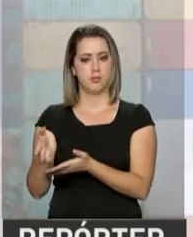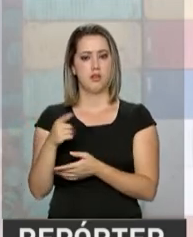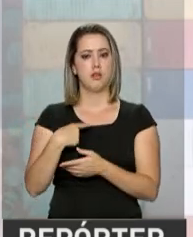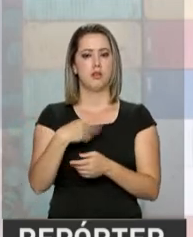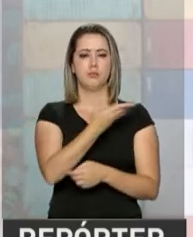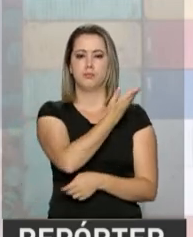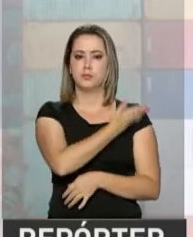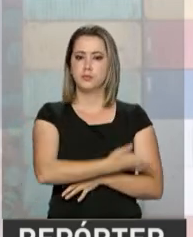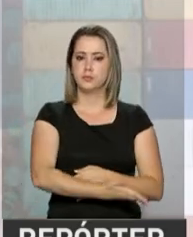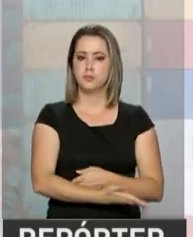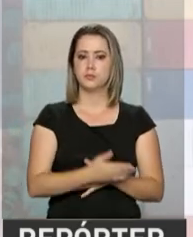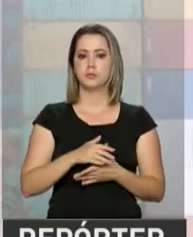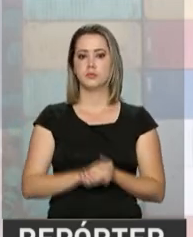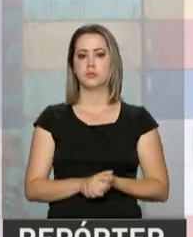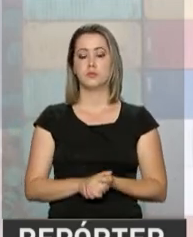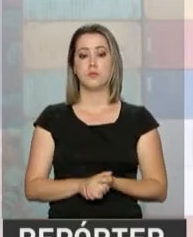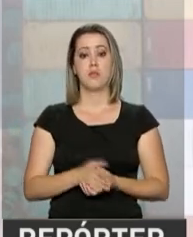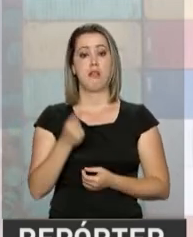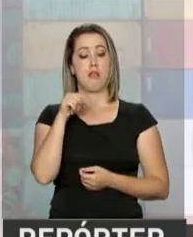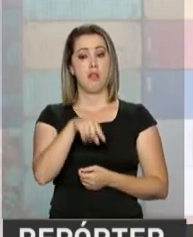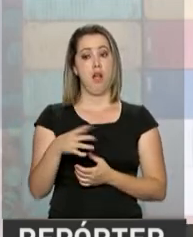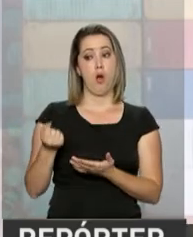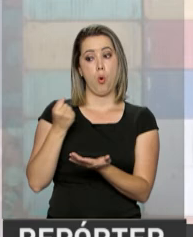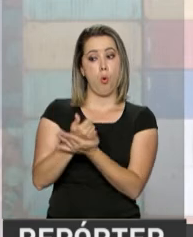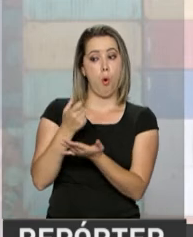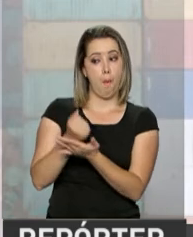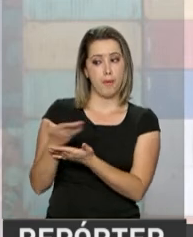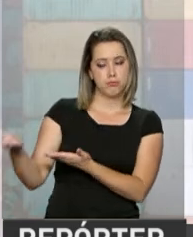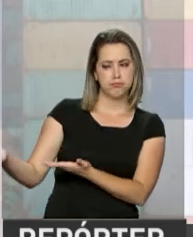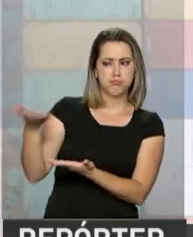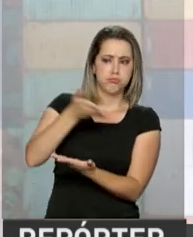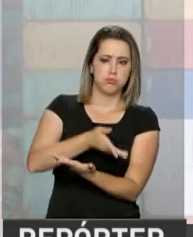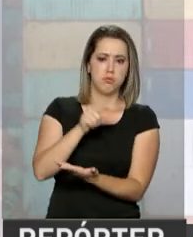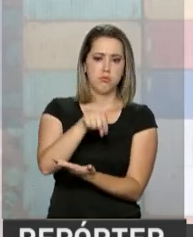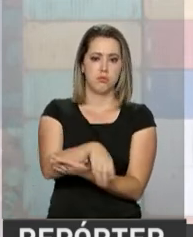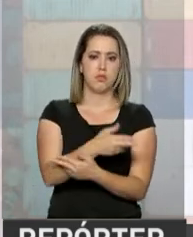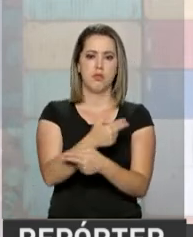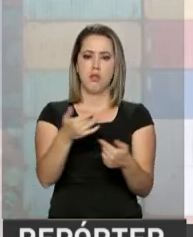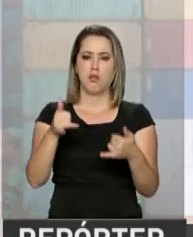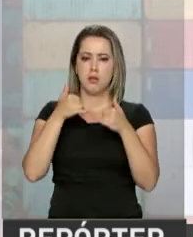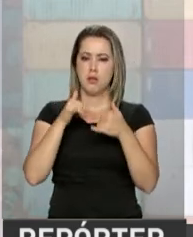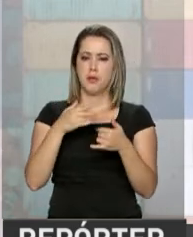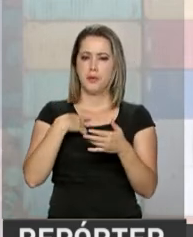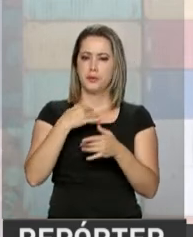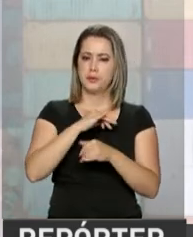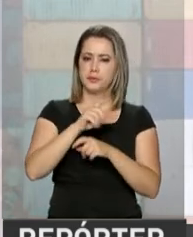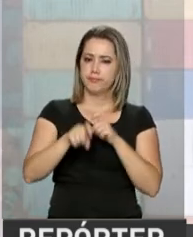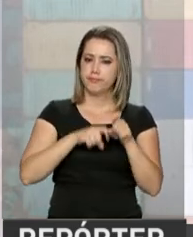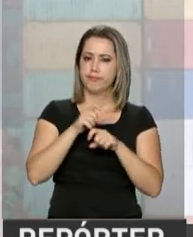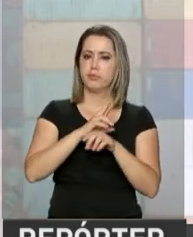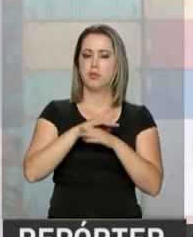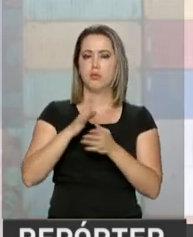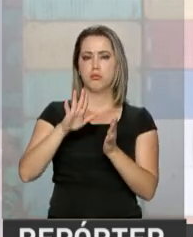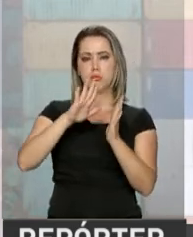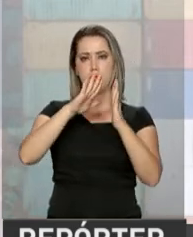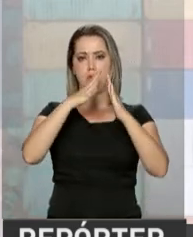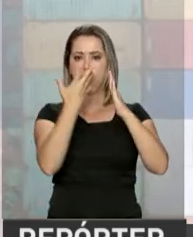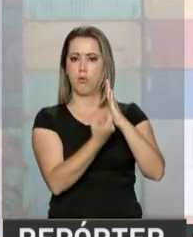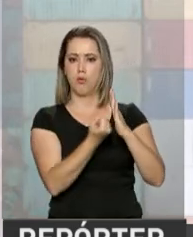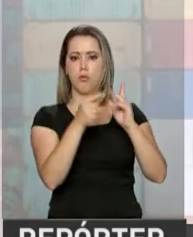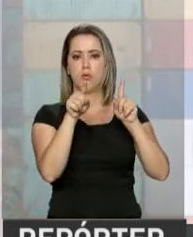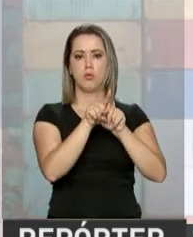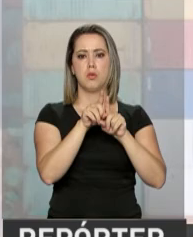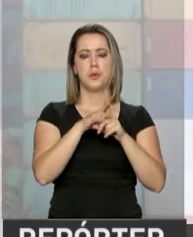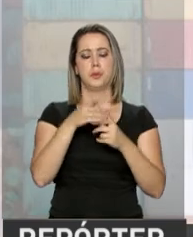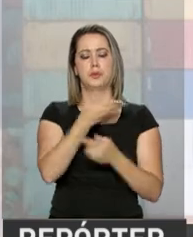carnes e aviões já nas importações da china se destacam eletroeletrônicos painéis solares adubo